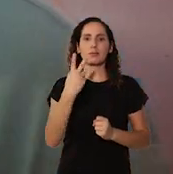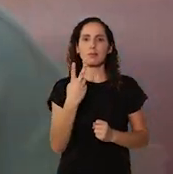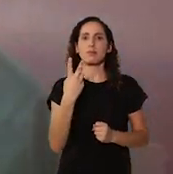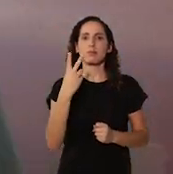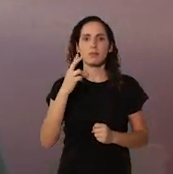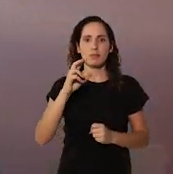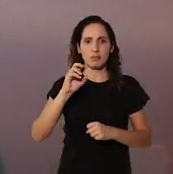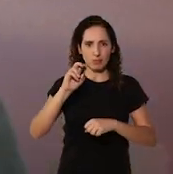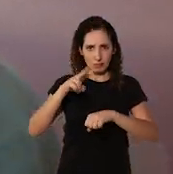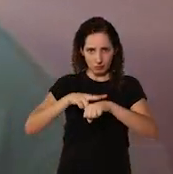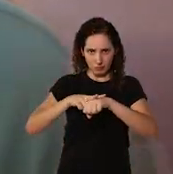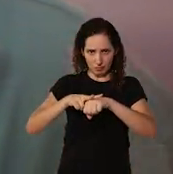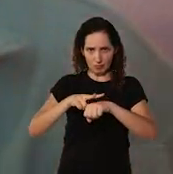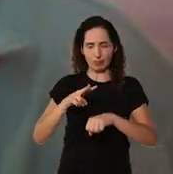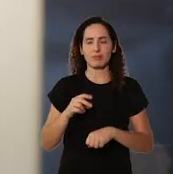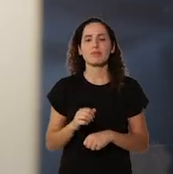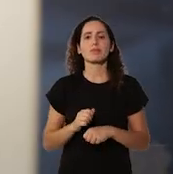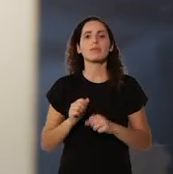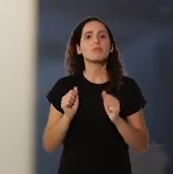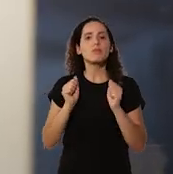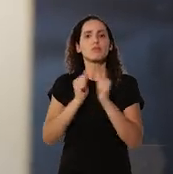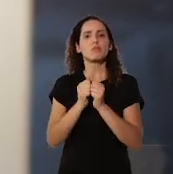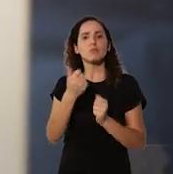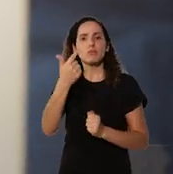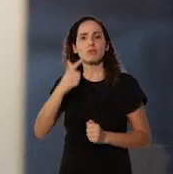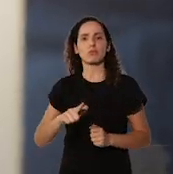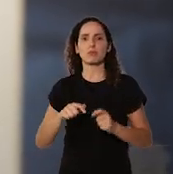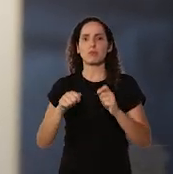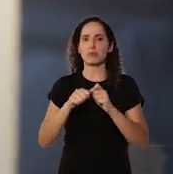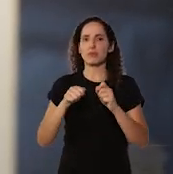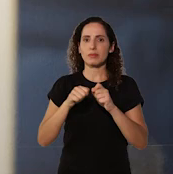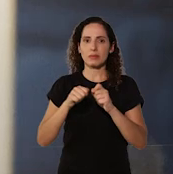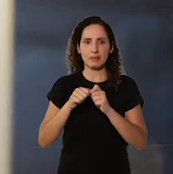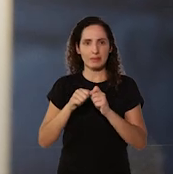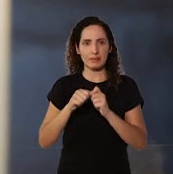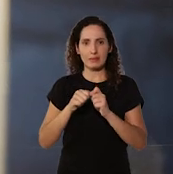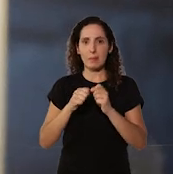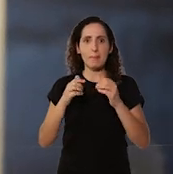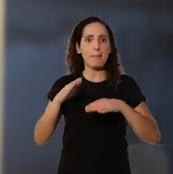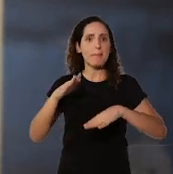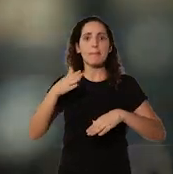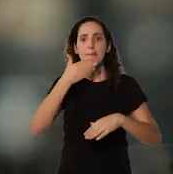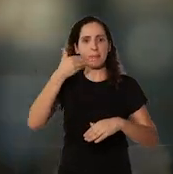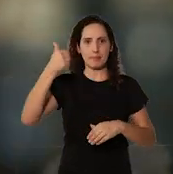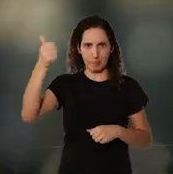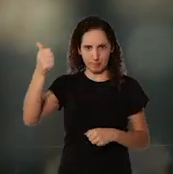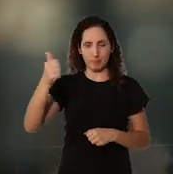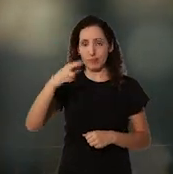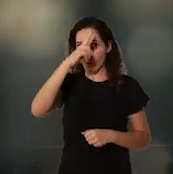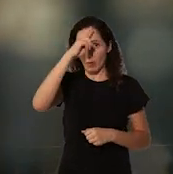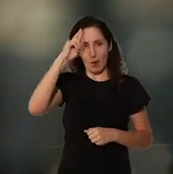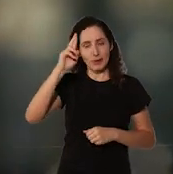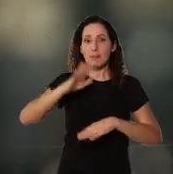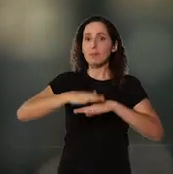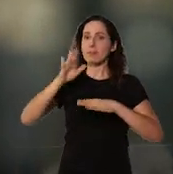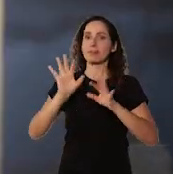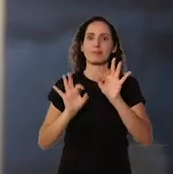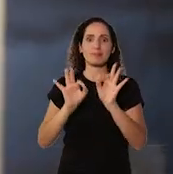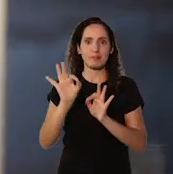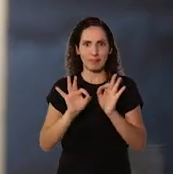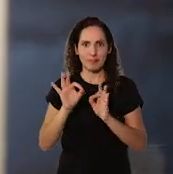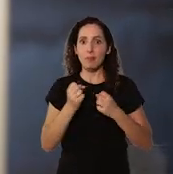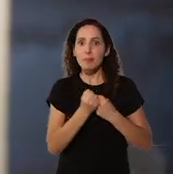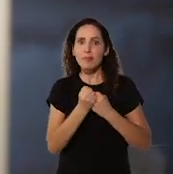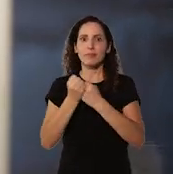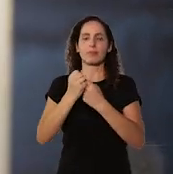verde. Rock é frente popular. Juntos de novo, para fazer muito mais. Rock é o mais preparado. Com